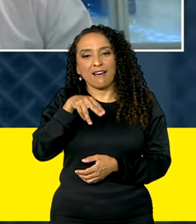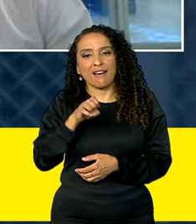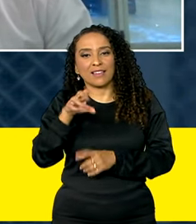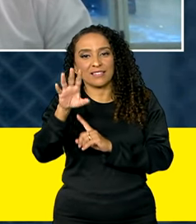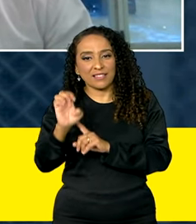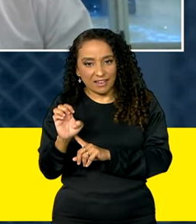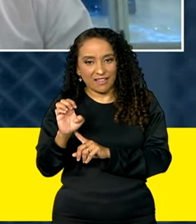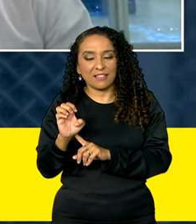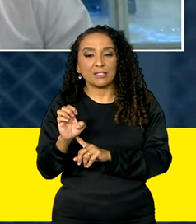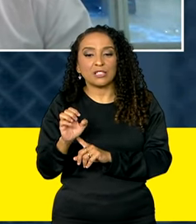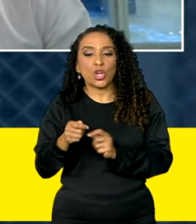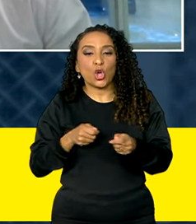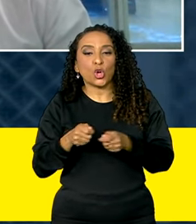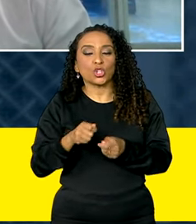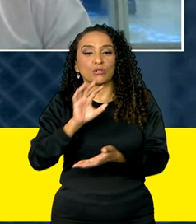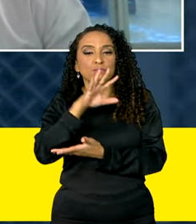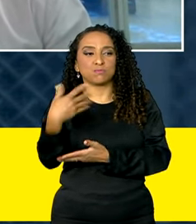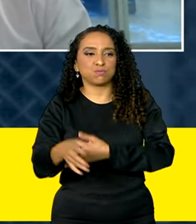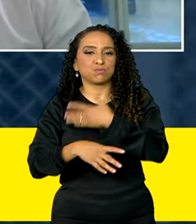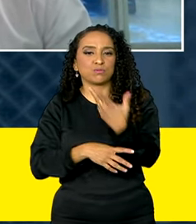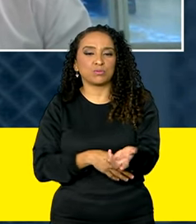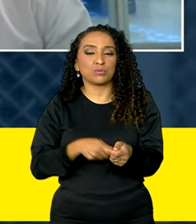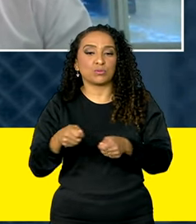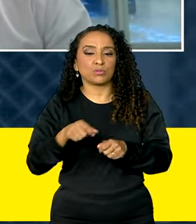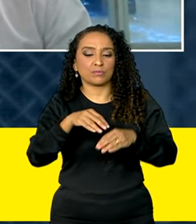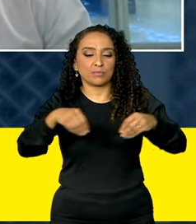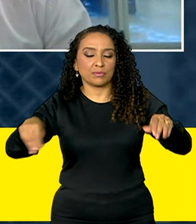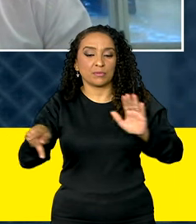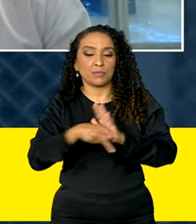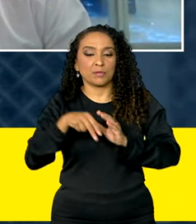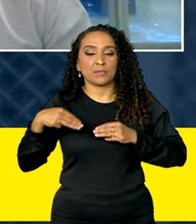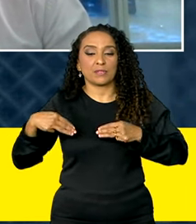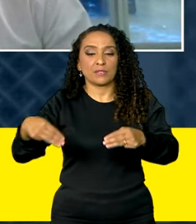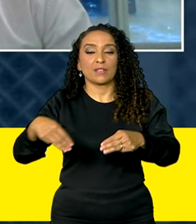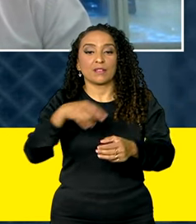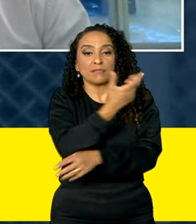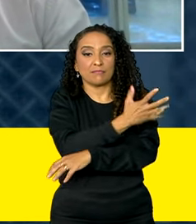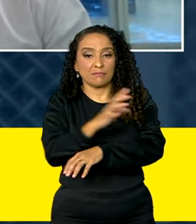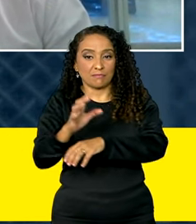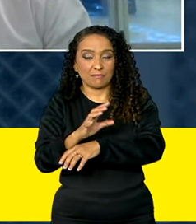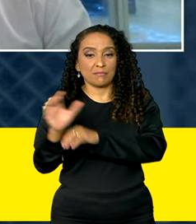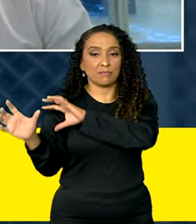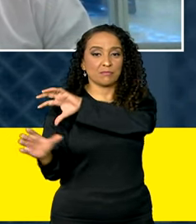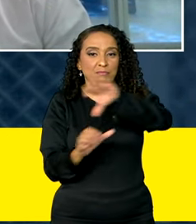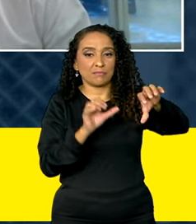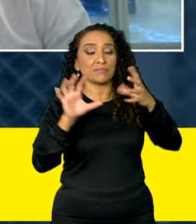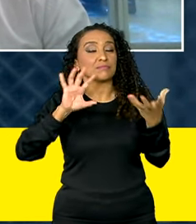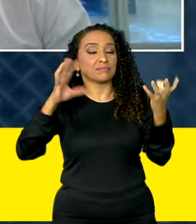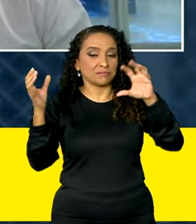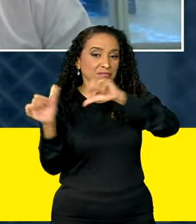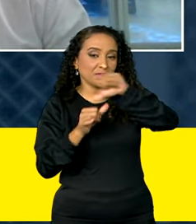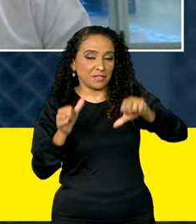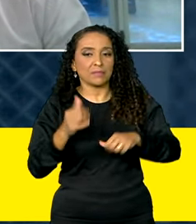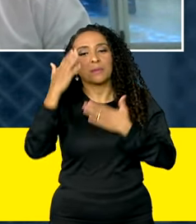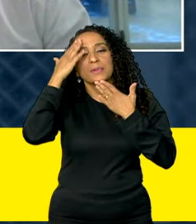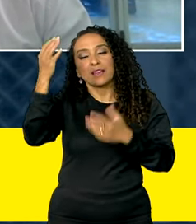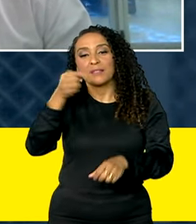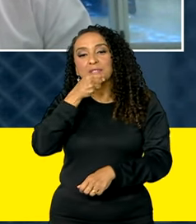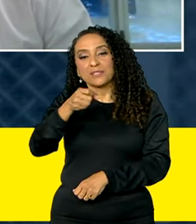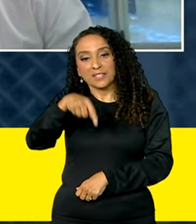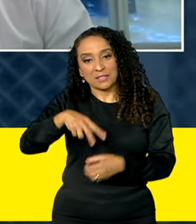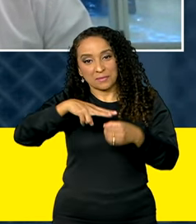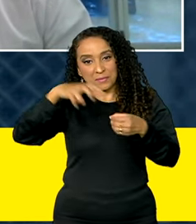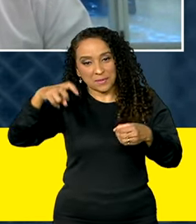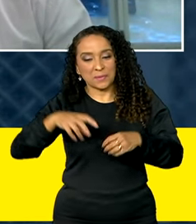secretário extraordinário de Controle do Desmatamento e Controle Territorial do Ministério do Meio Ambiente e Mudança do Clima. Muito obrigada, secretário, pela sua entrevista na Voz